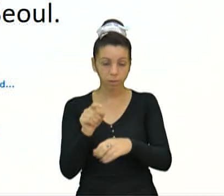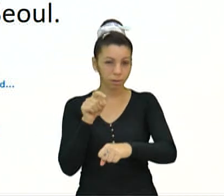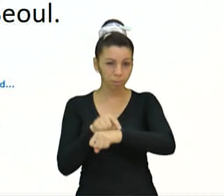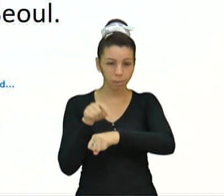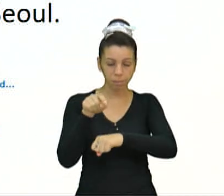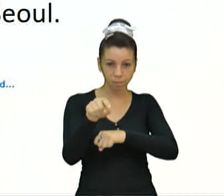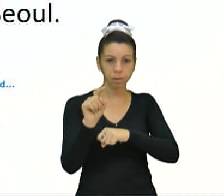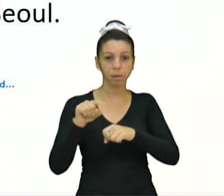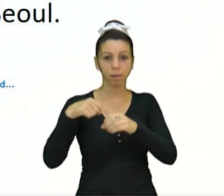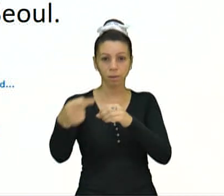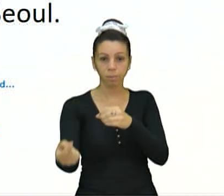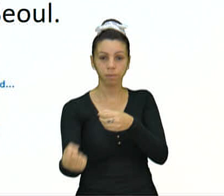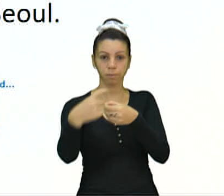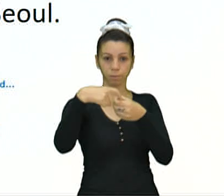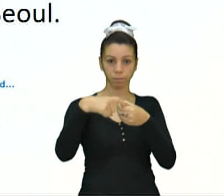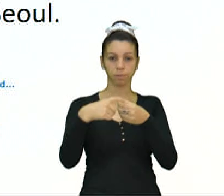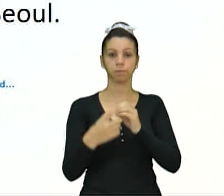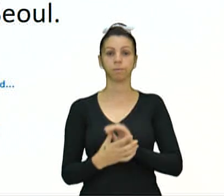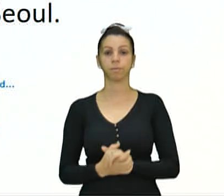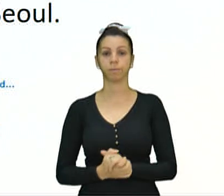um tempinho e a gente já conversa.